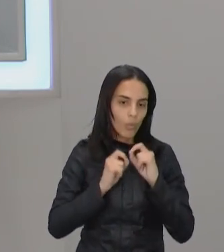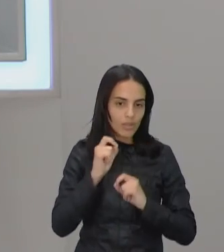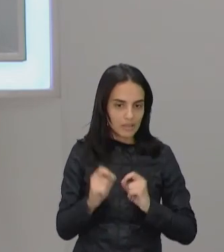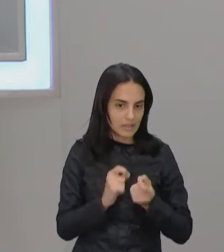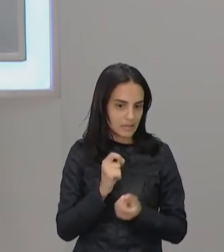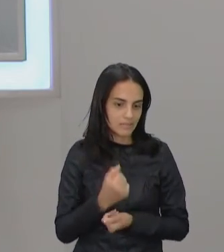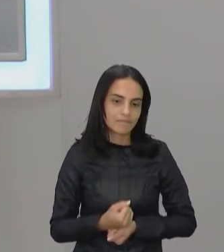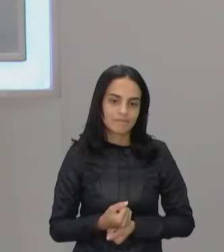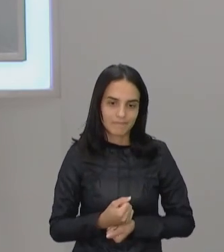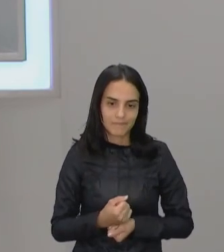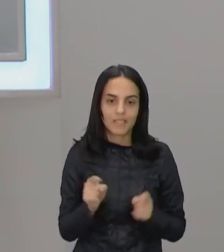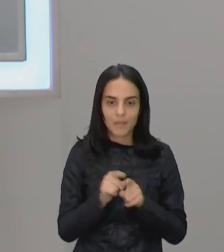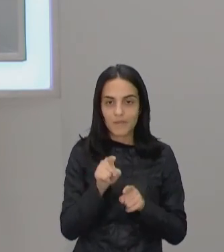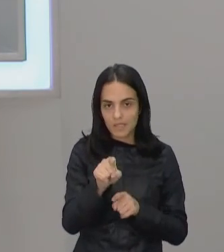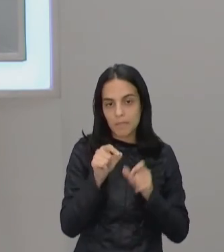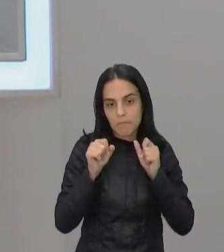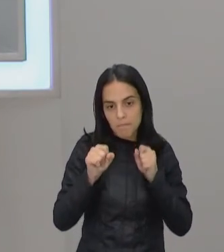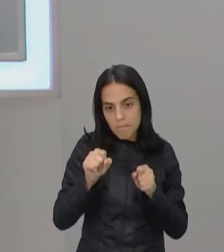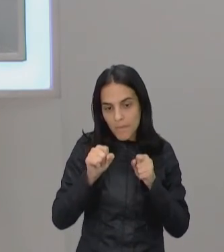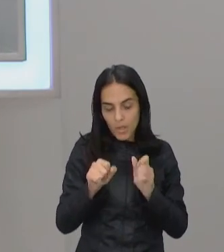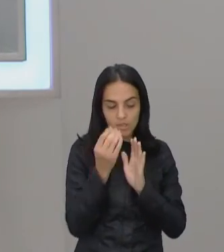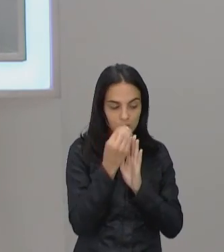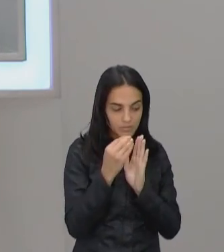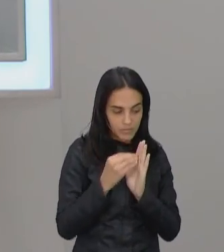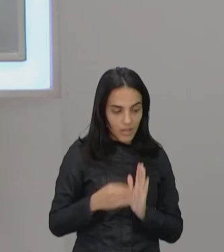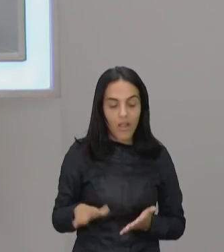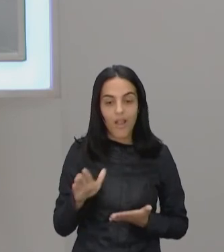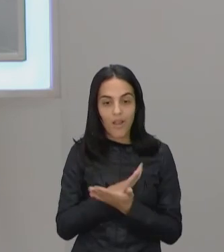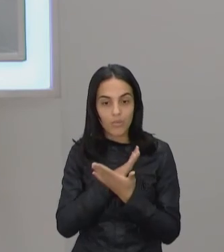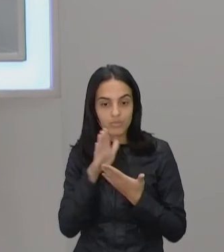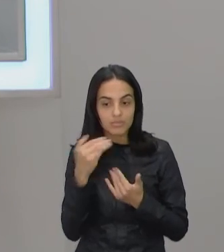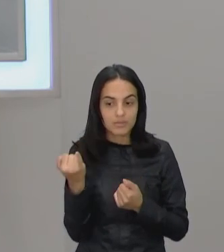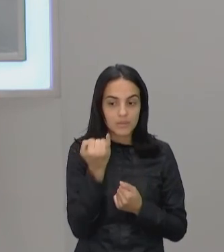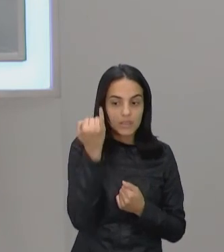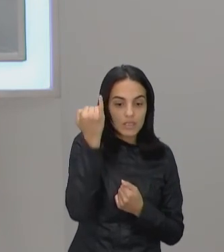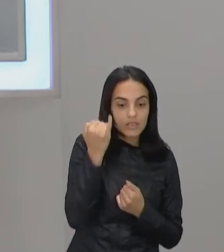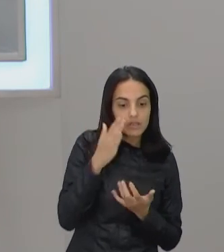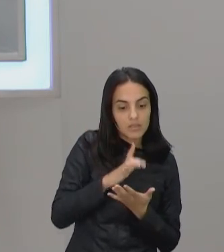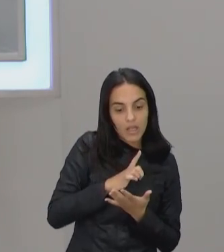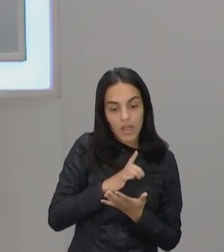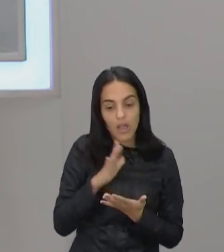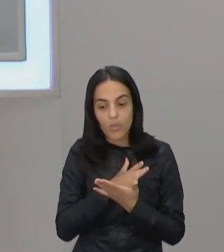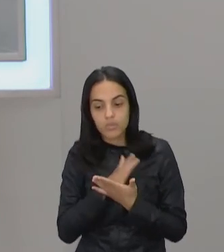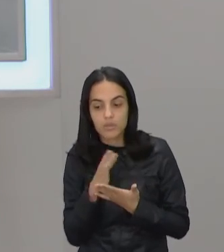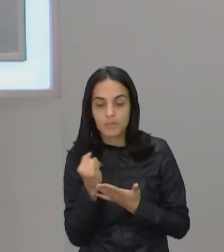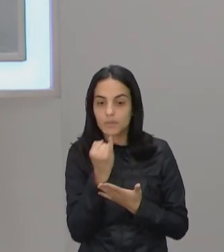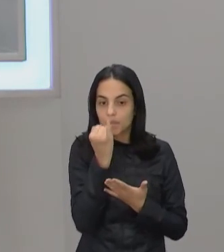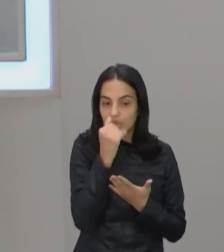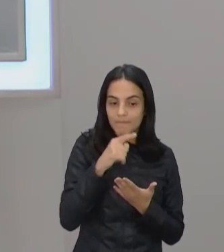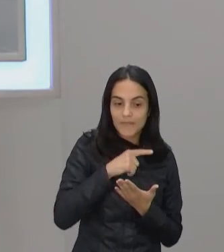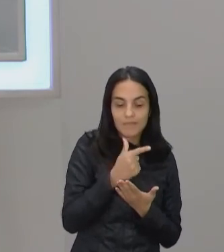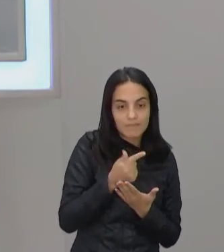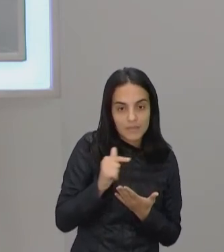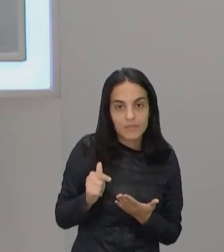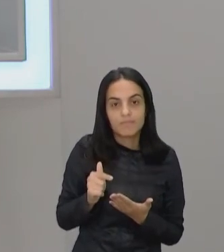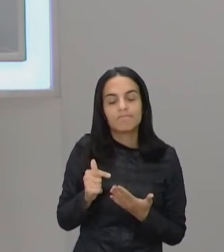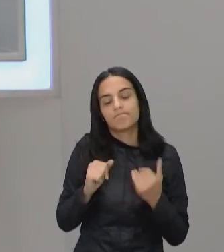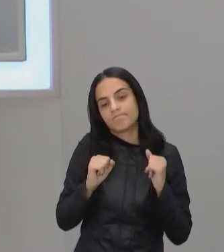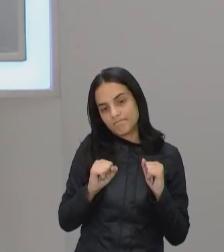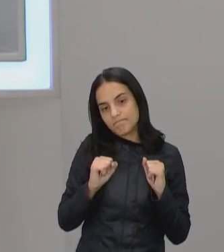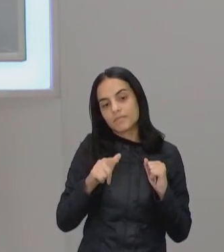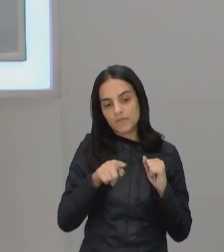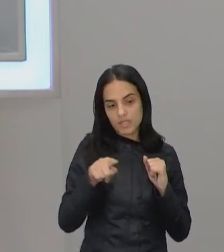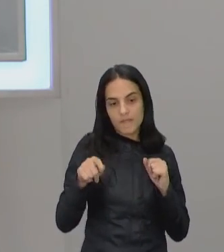Sem contar que você pode também colocar ali, né, alguns que são importantes e outros que não são importantes. Nada impede, né, que